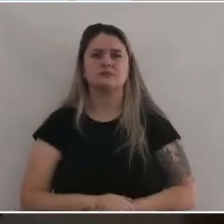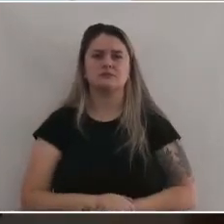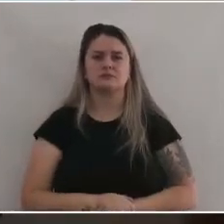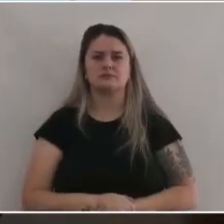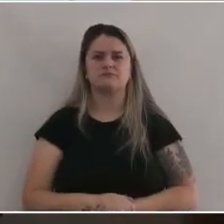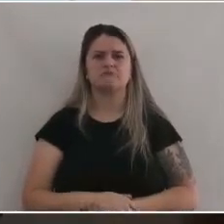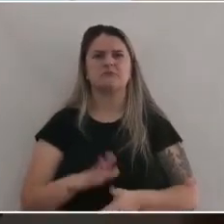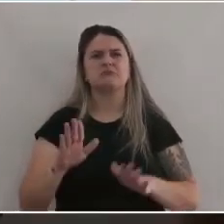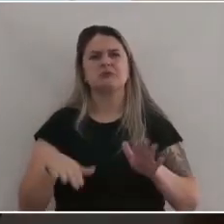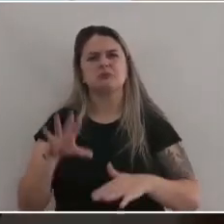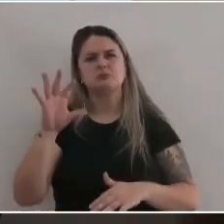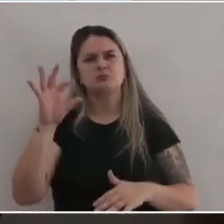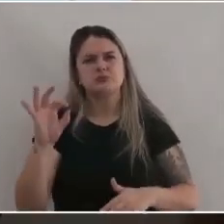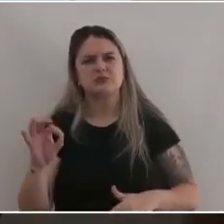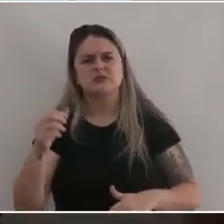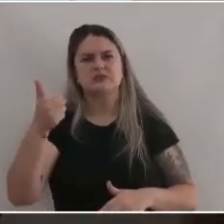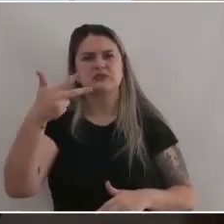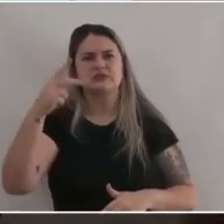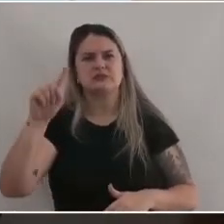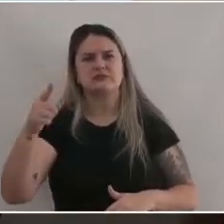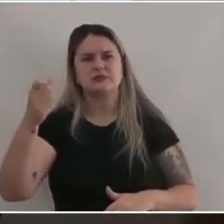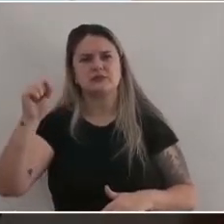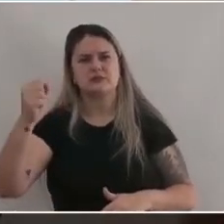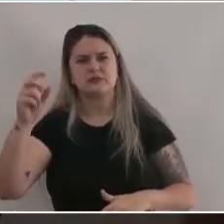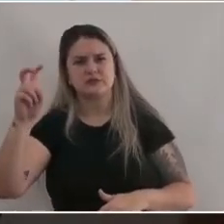209.660,84, um percentual de